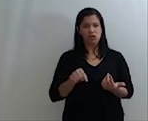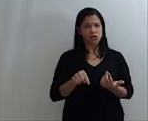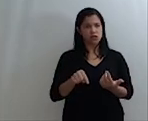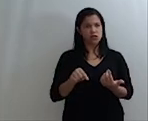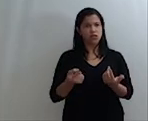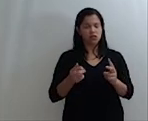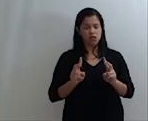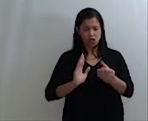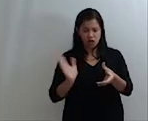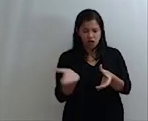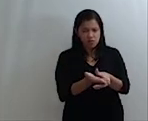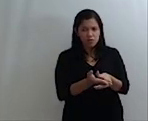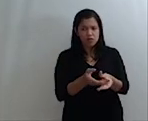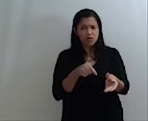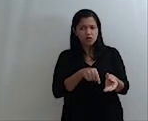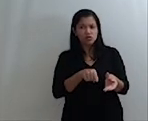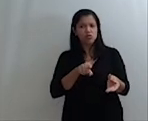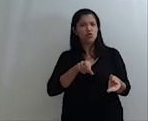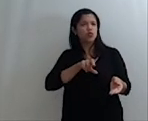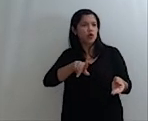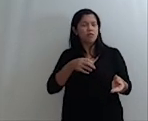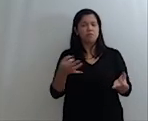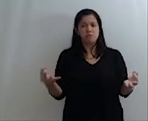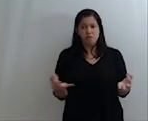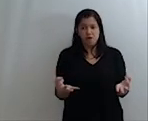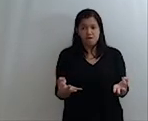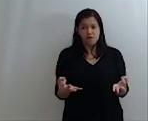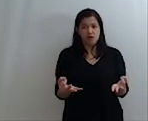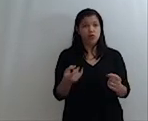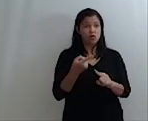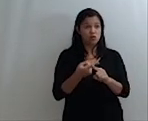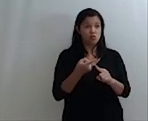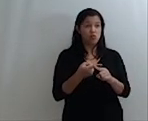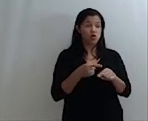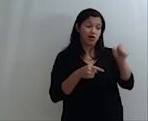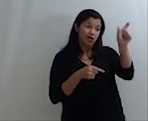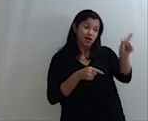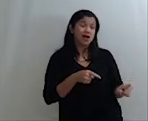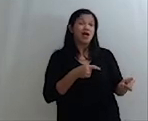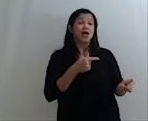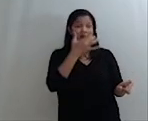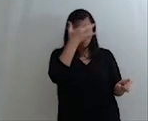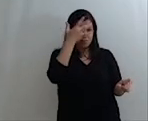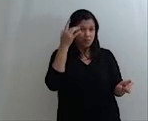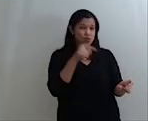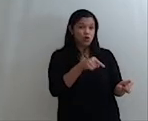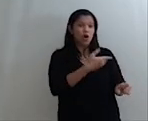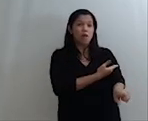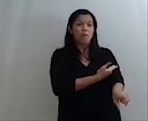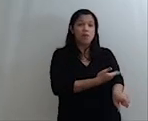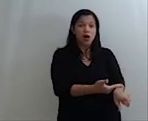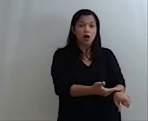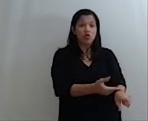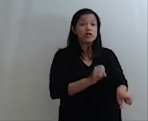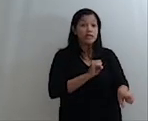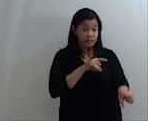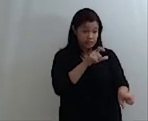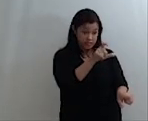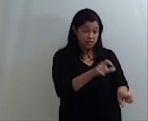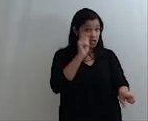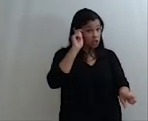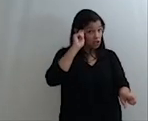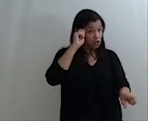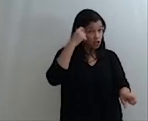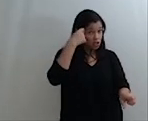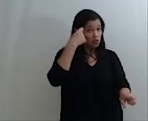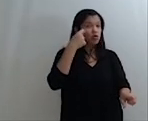uma Ele só não é perfeito porque o o paciente é branco ele seria perfeito se o paciente fosse negro porque ele